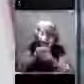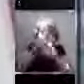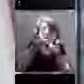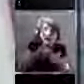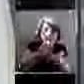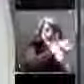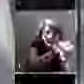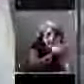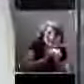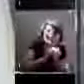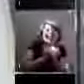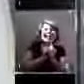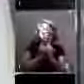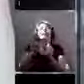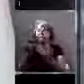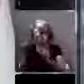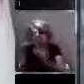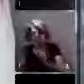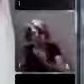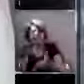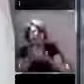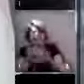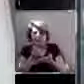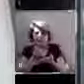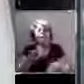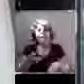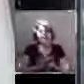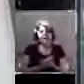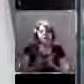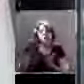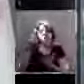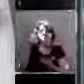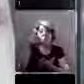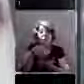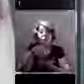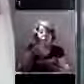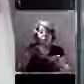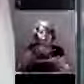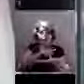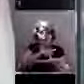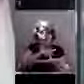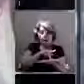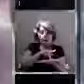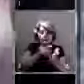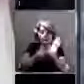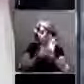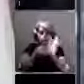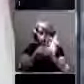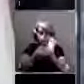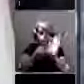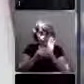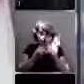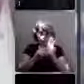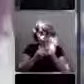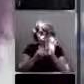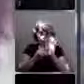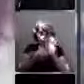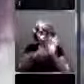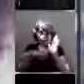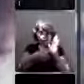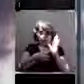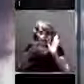Ivan. Tempo todo. Tempo todo. No final desse parágrafo, eu acho que semântico-gramaticais,